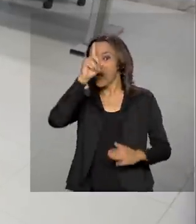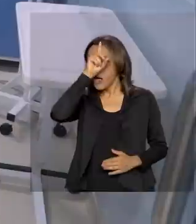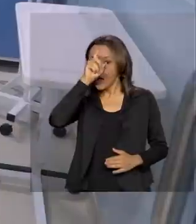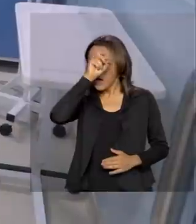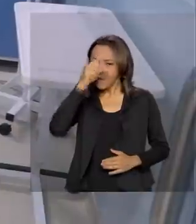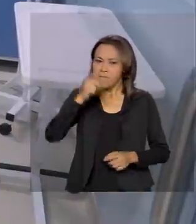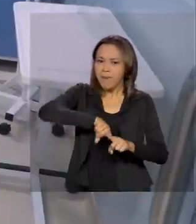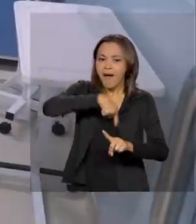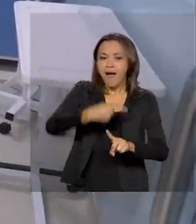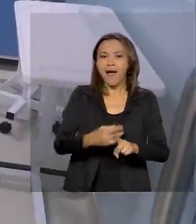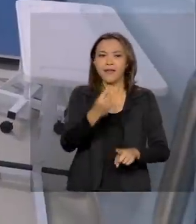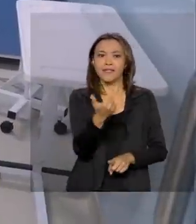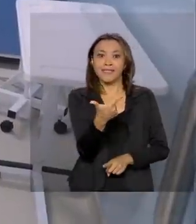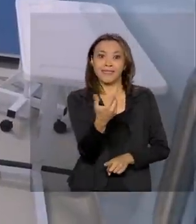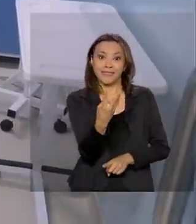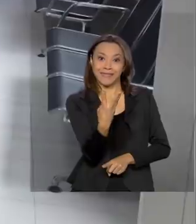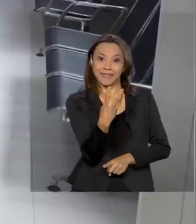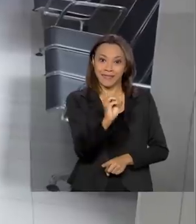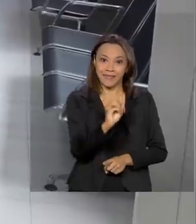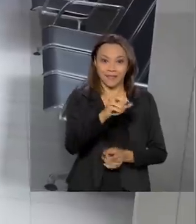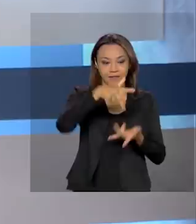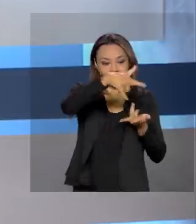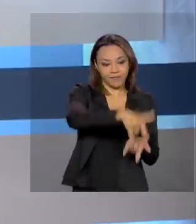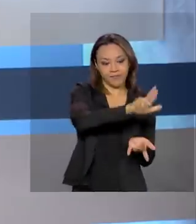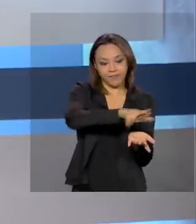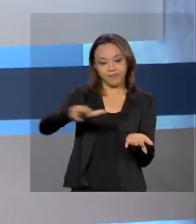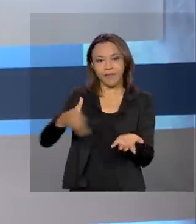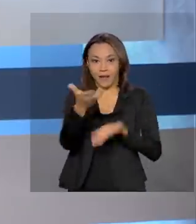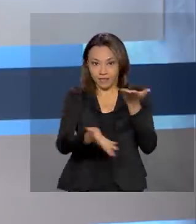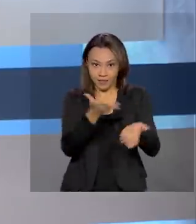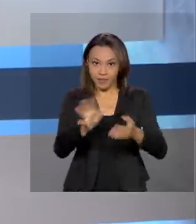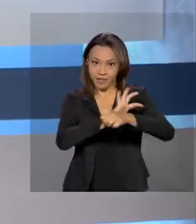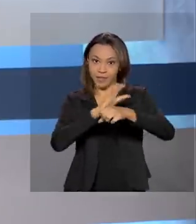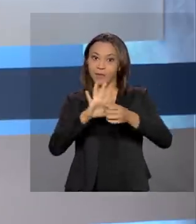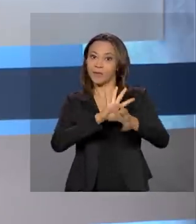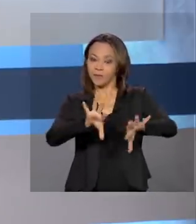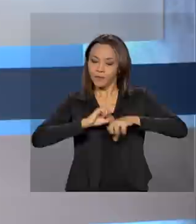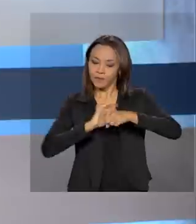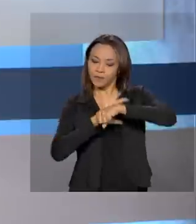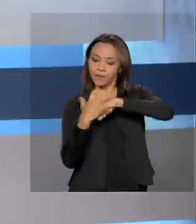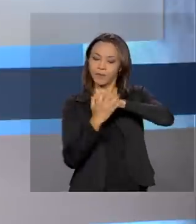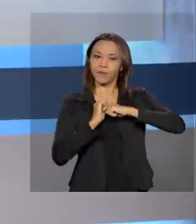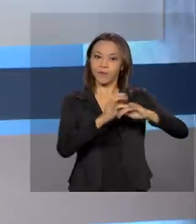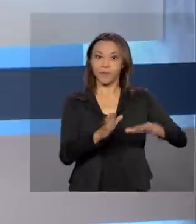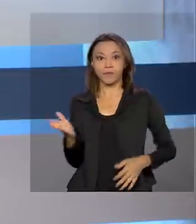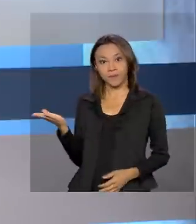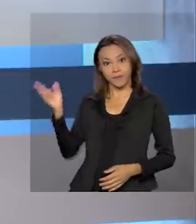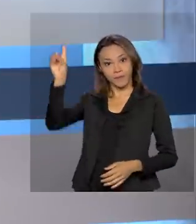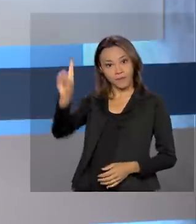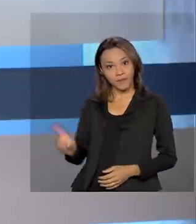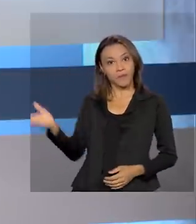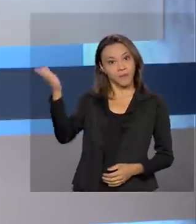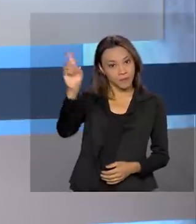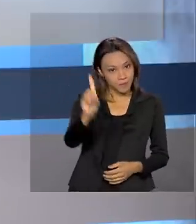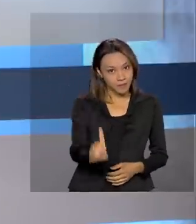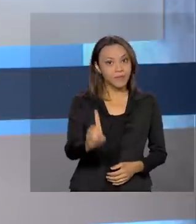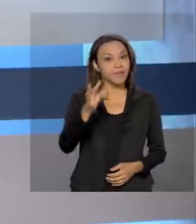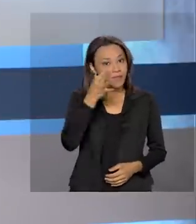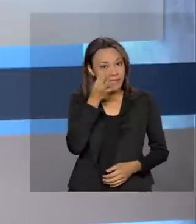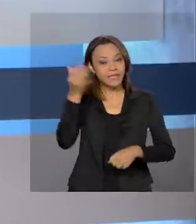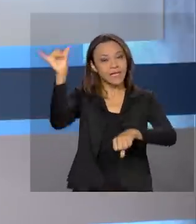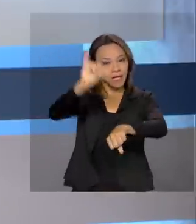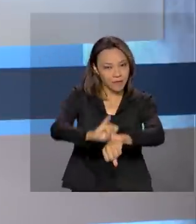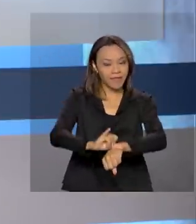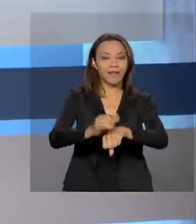30 leitos para atender pacientes com com vídeo 19 o ministro da saúde Eduardo caso ela está na capital do Estado Manaus